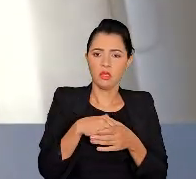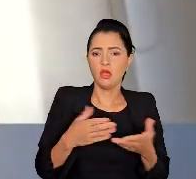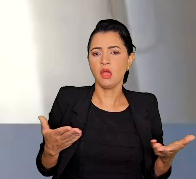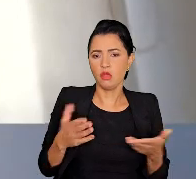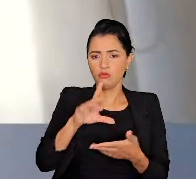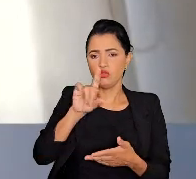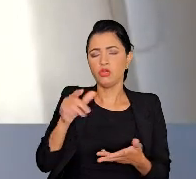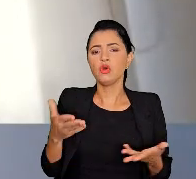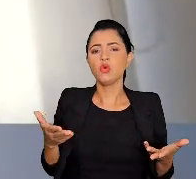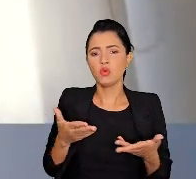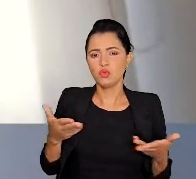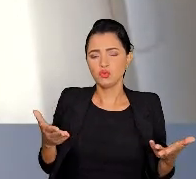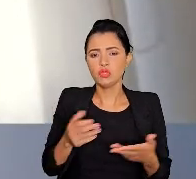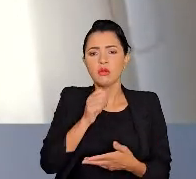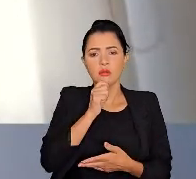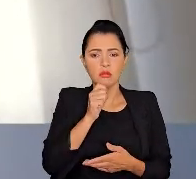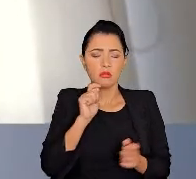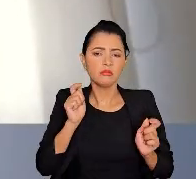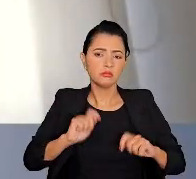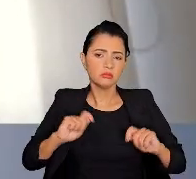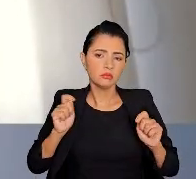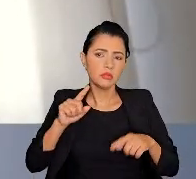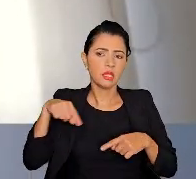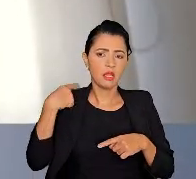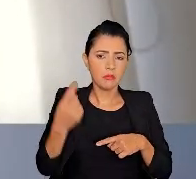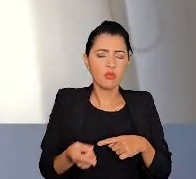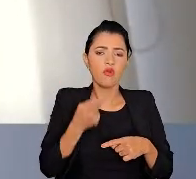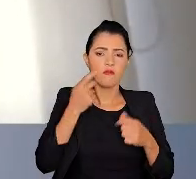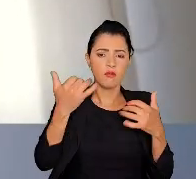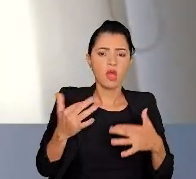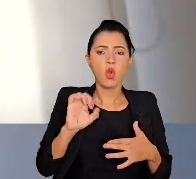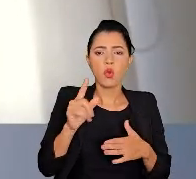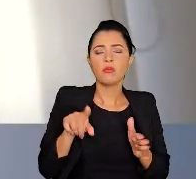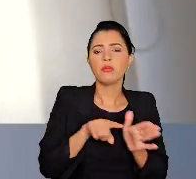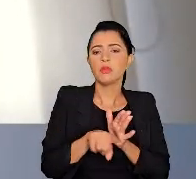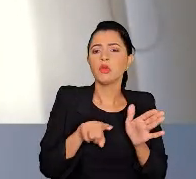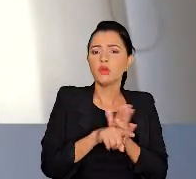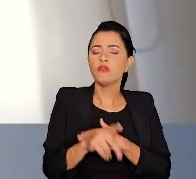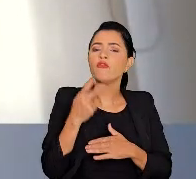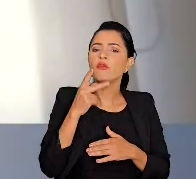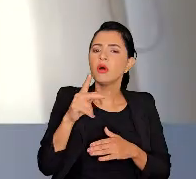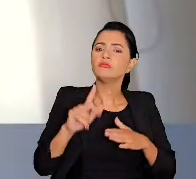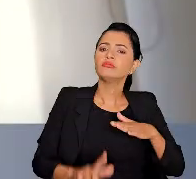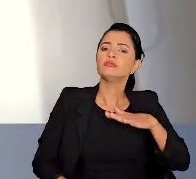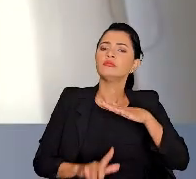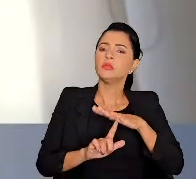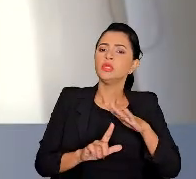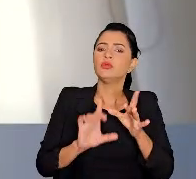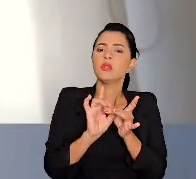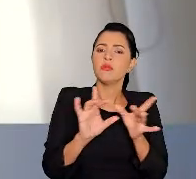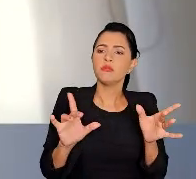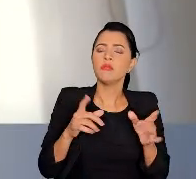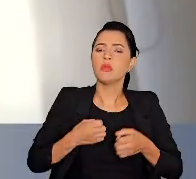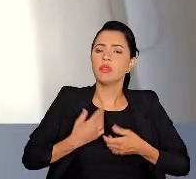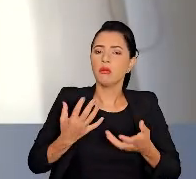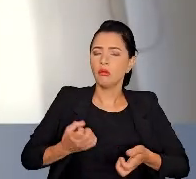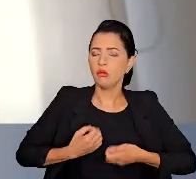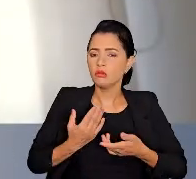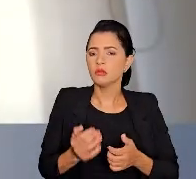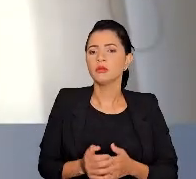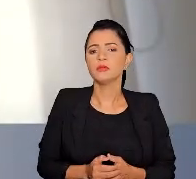hoje, podemos tratá-lo na sequência ou nas perguntas, afirmando limites à liberdade de